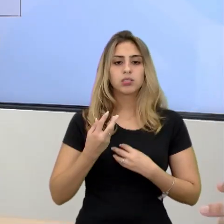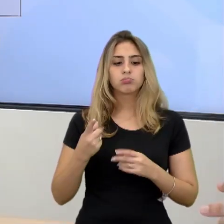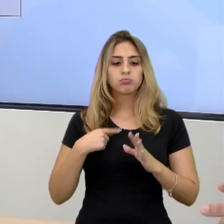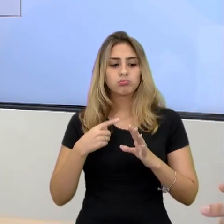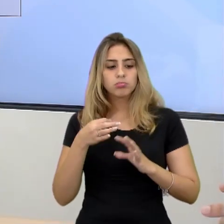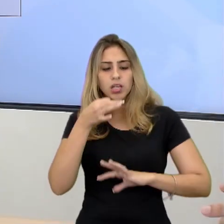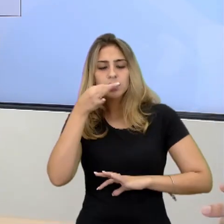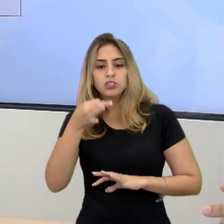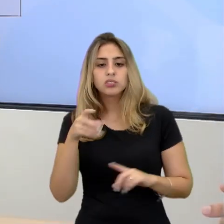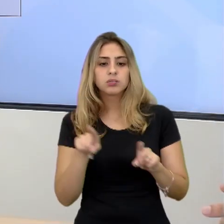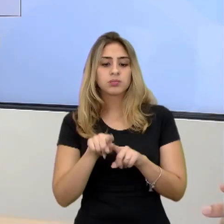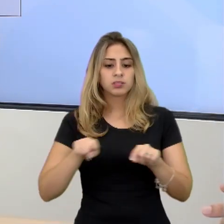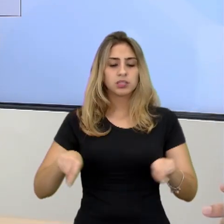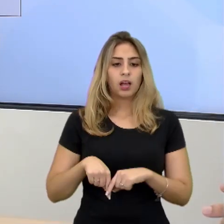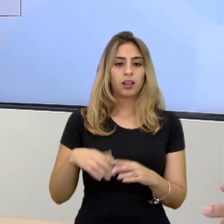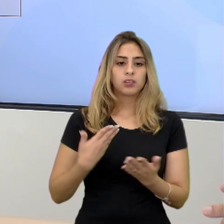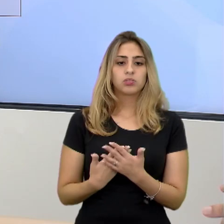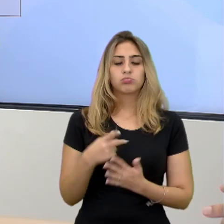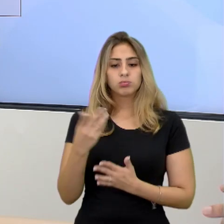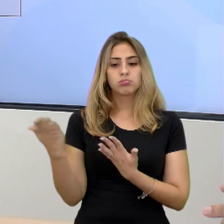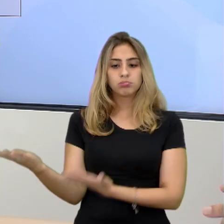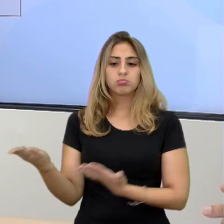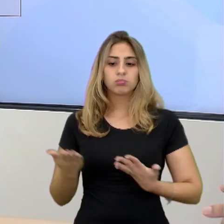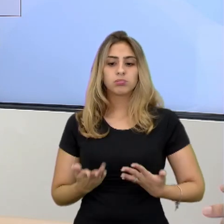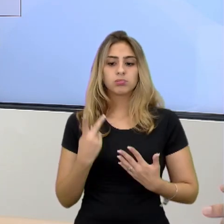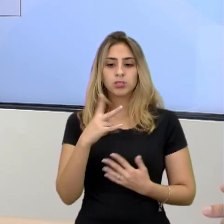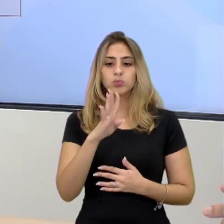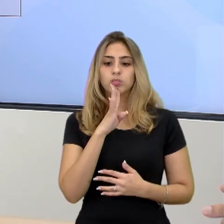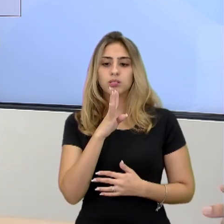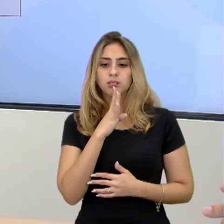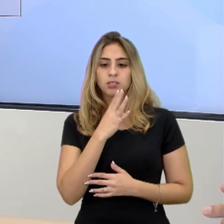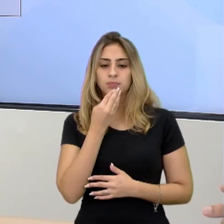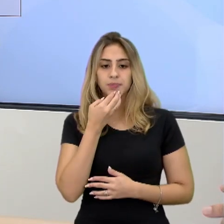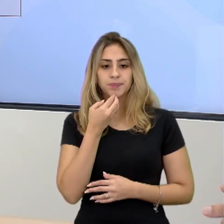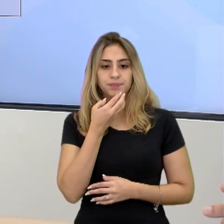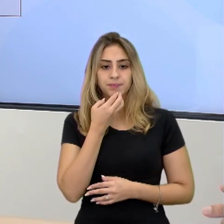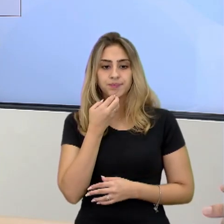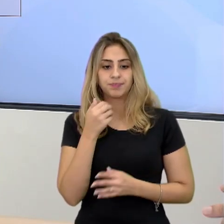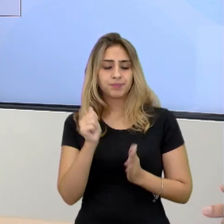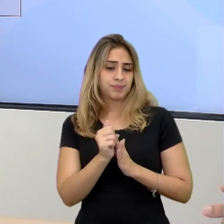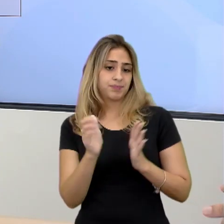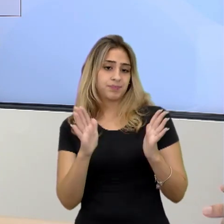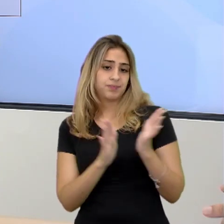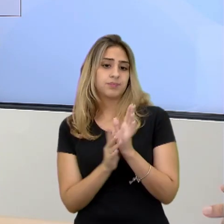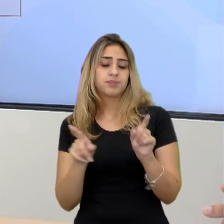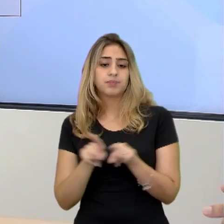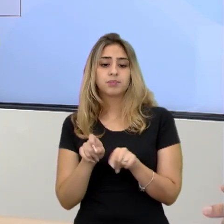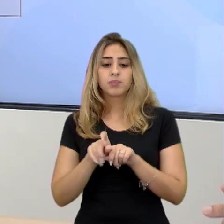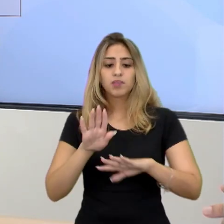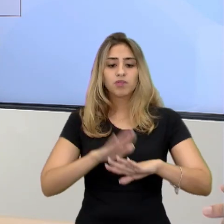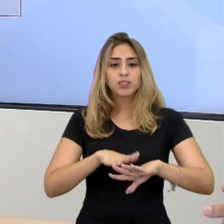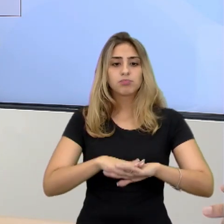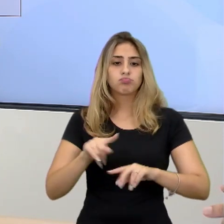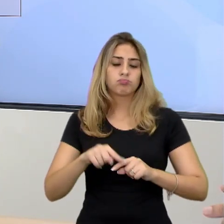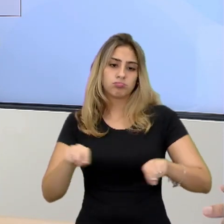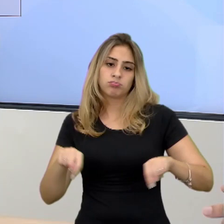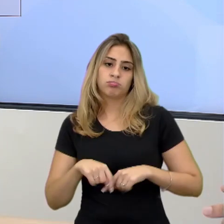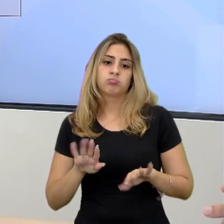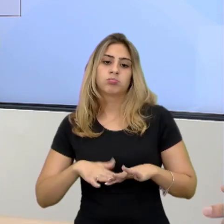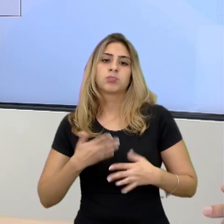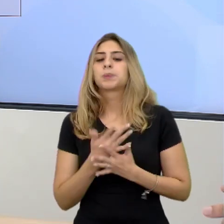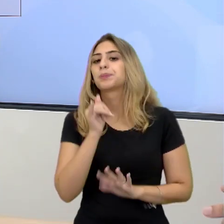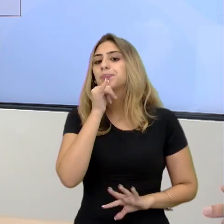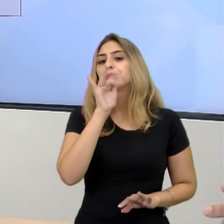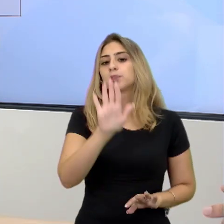crítica e na sala de aula ele traz os seus conhecimentos. A atividade ela é feita na sala de aula. Então, por